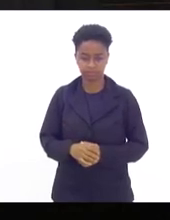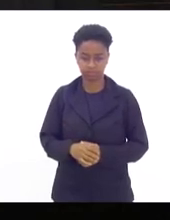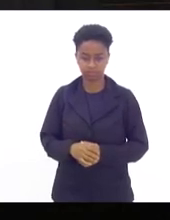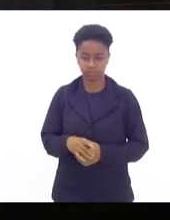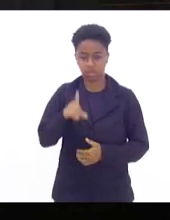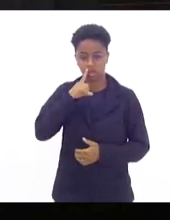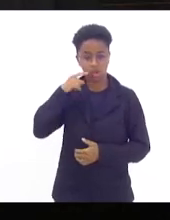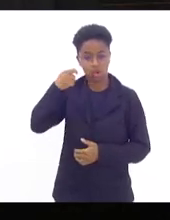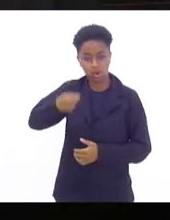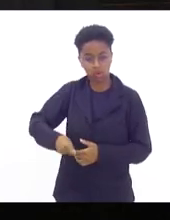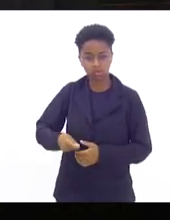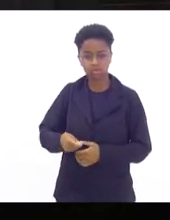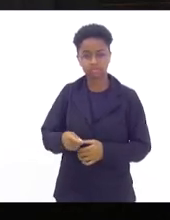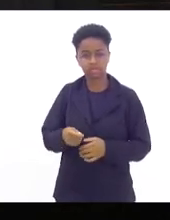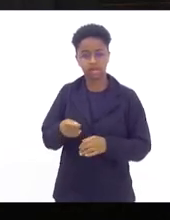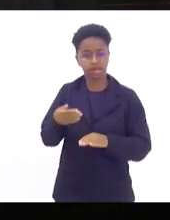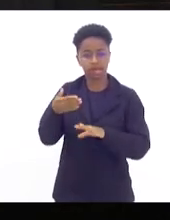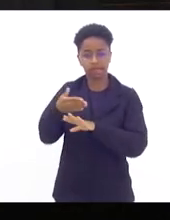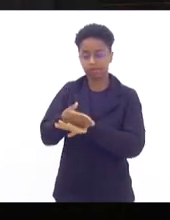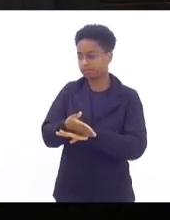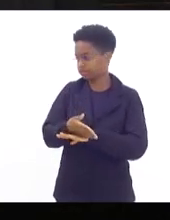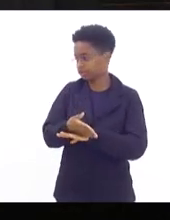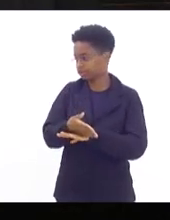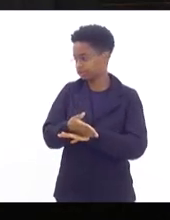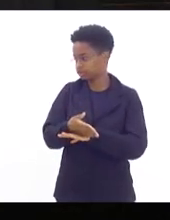Rússia invade a Ucrânia,